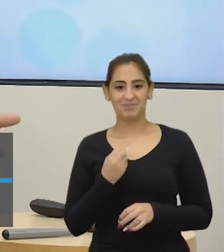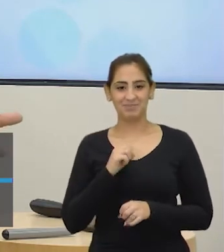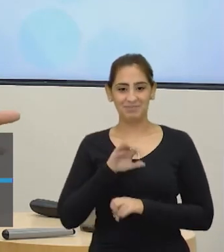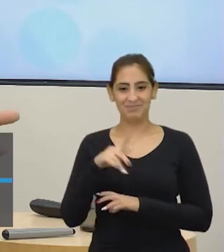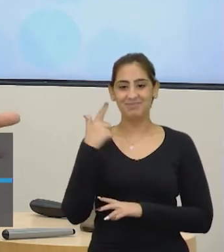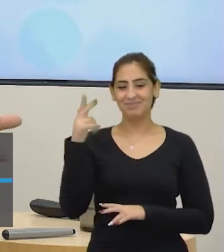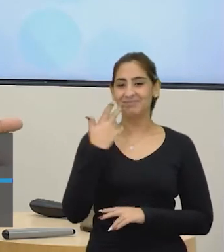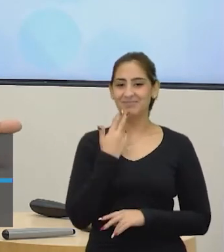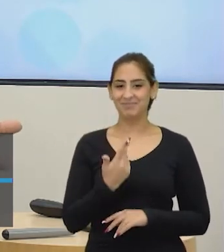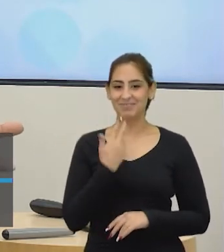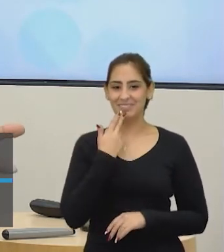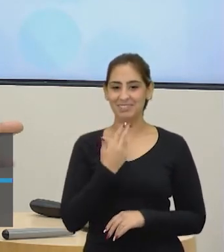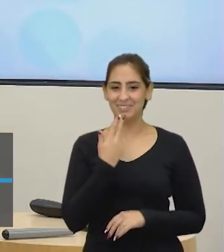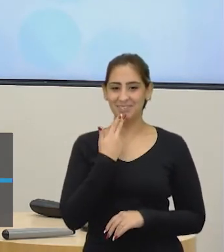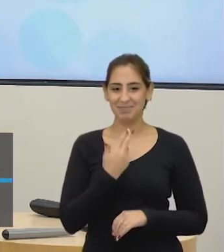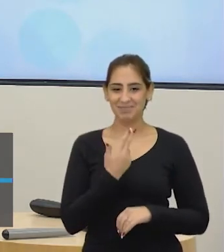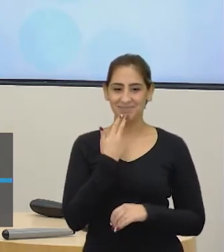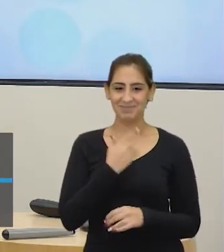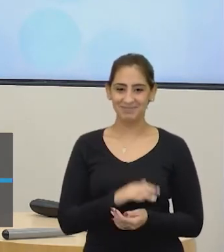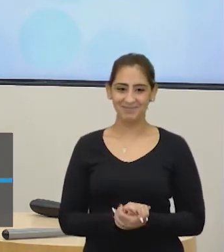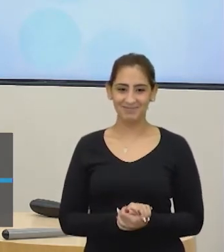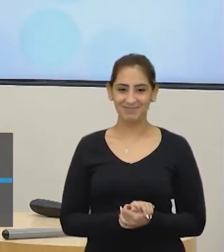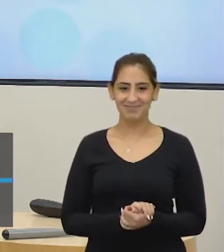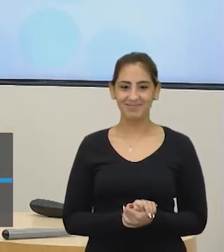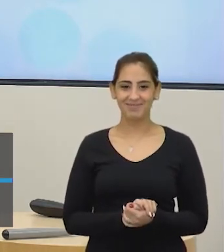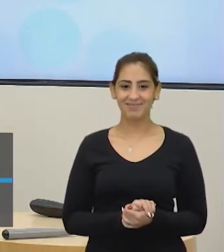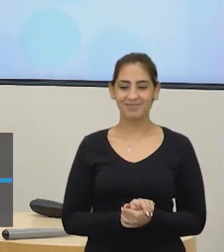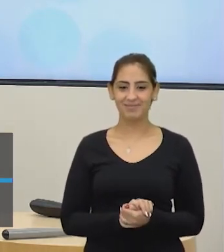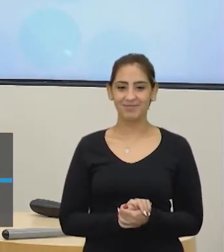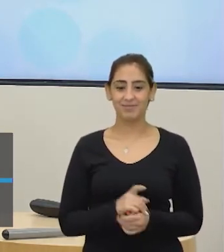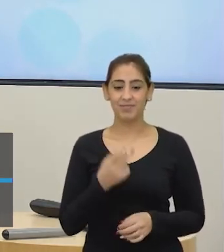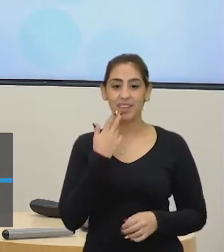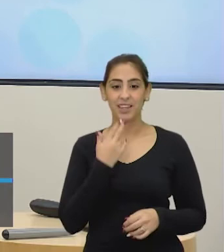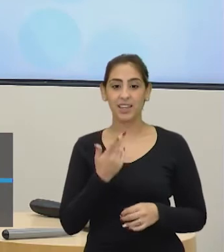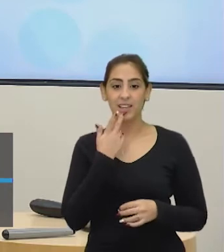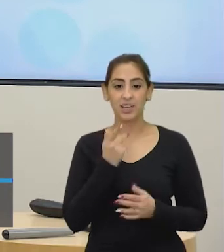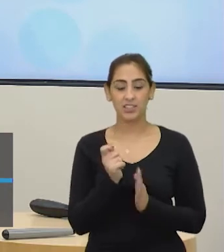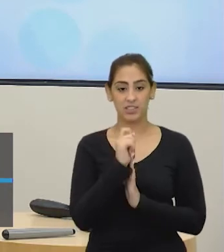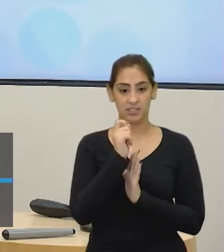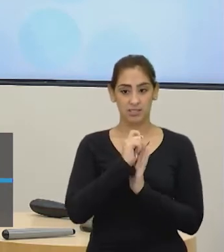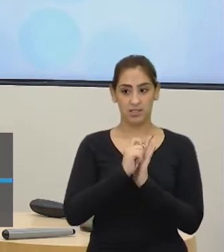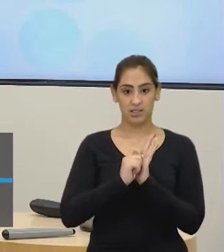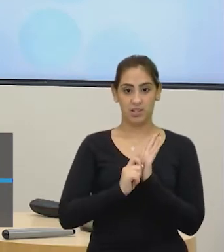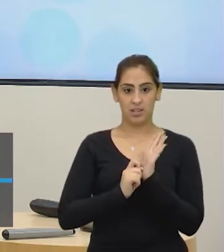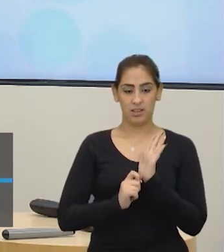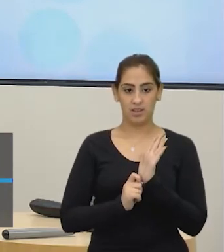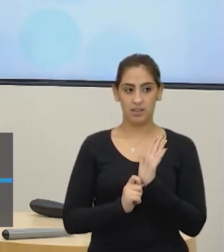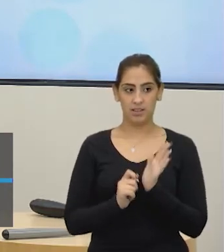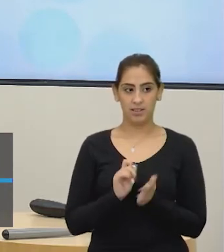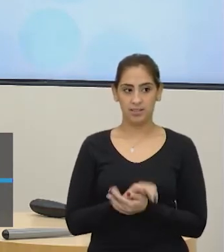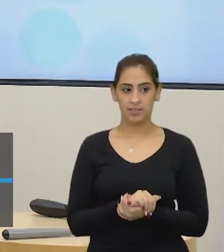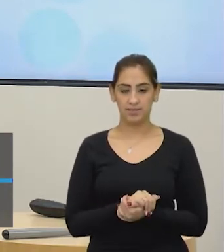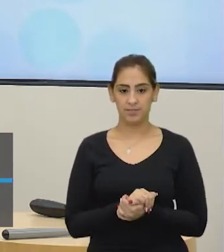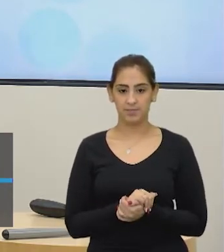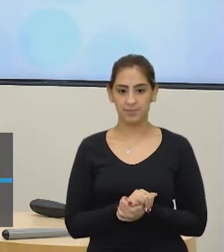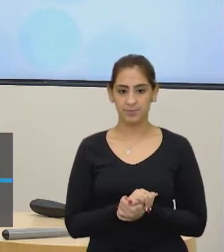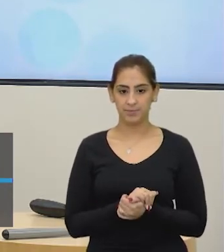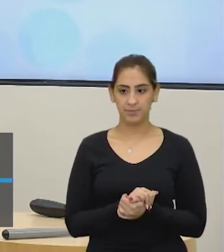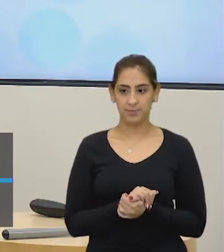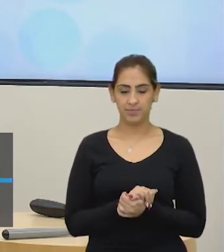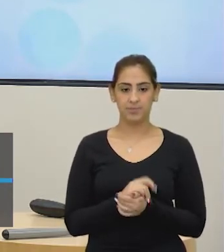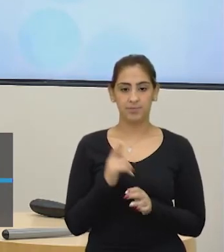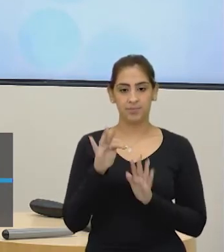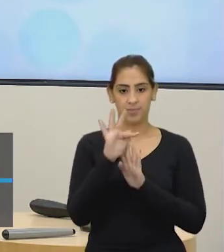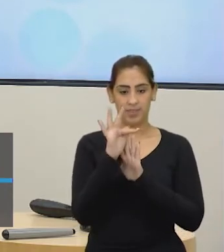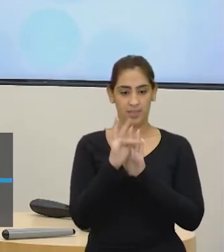linguagem, né? Que aí pode ser a linguagem escrita, que a gente está mais acostumado também. Então,